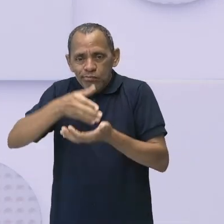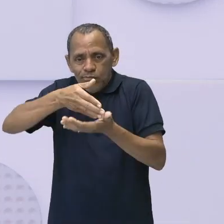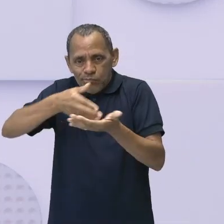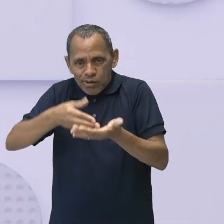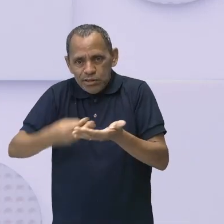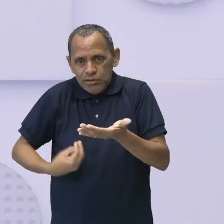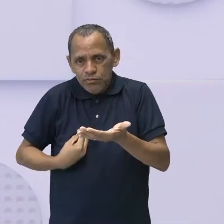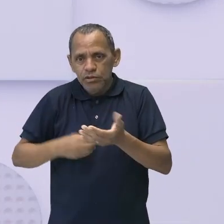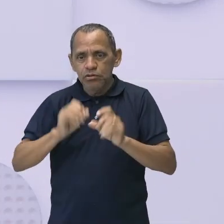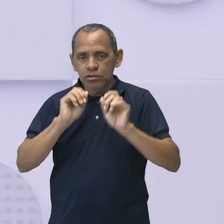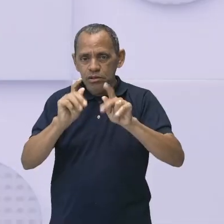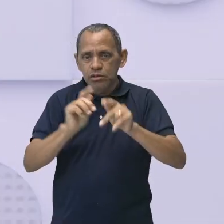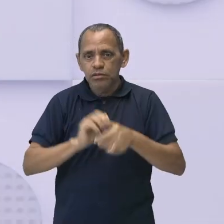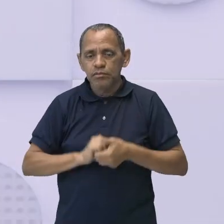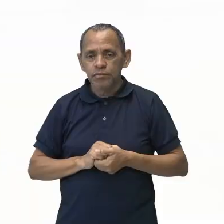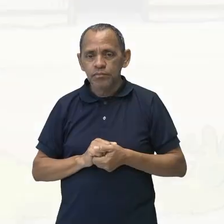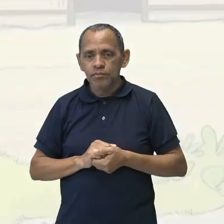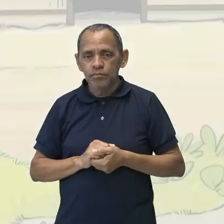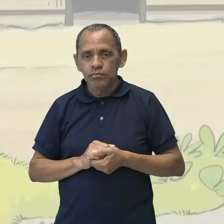Tambatajá.